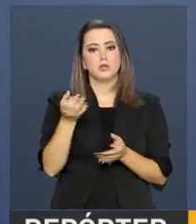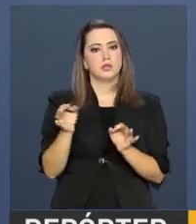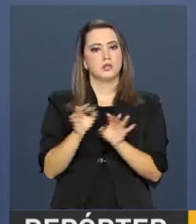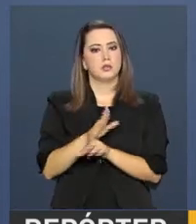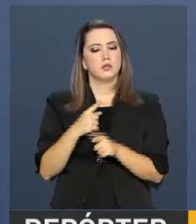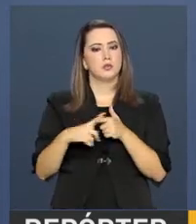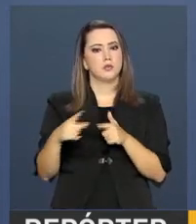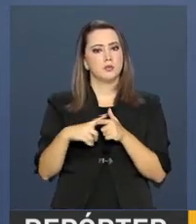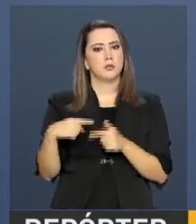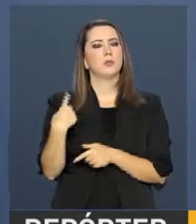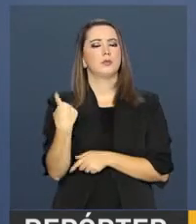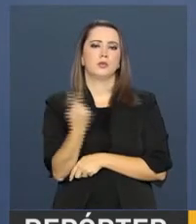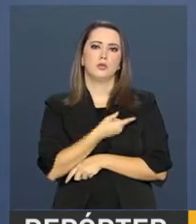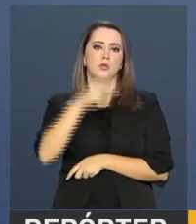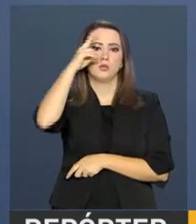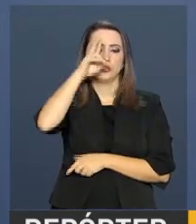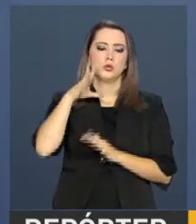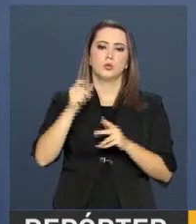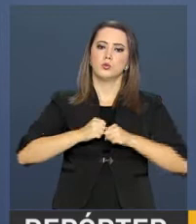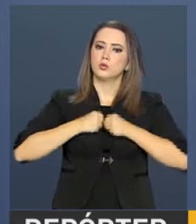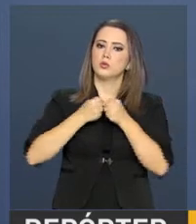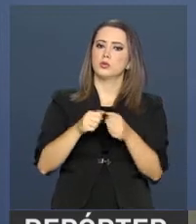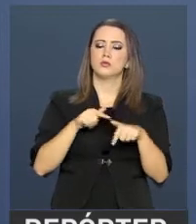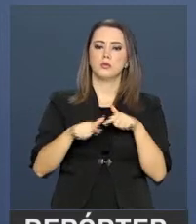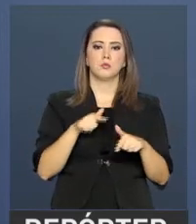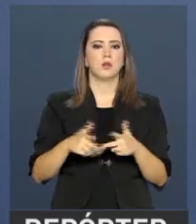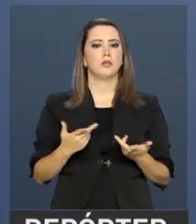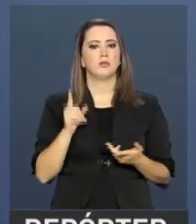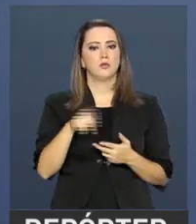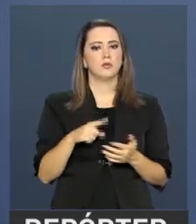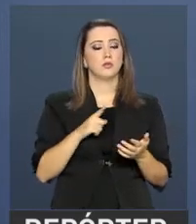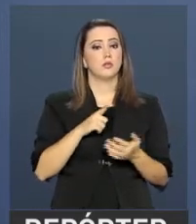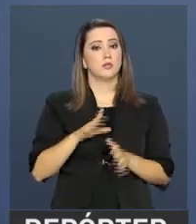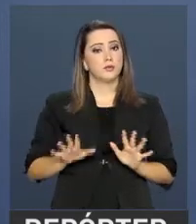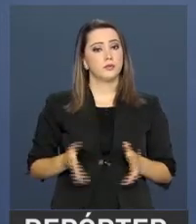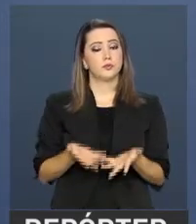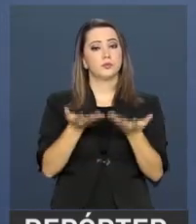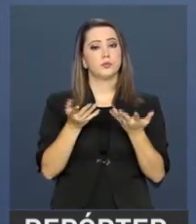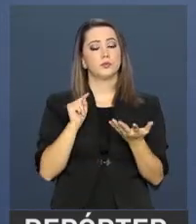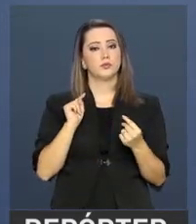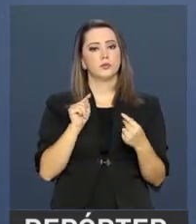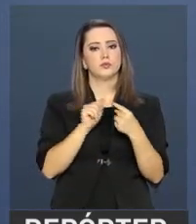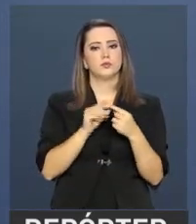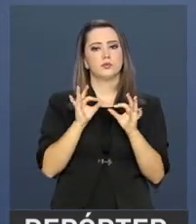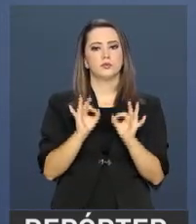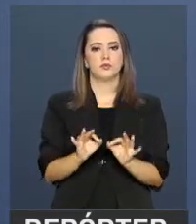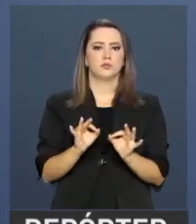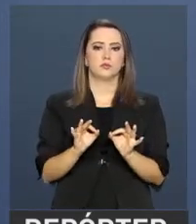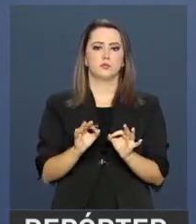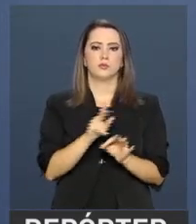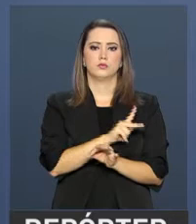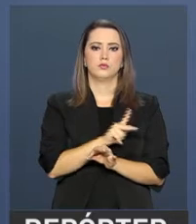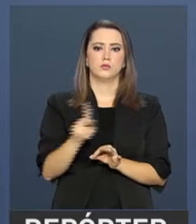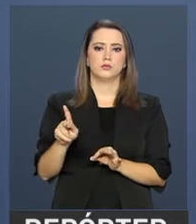importante na nossa história todo esse trabalho esse esforço contou com o estilo direto e imediato do